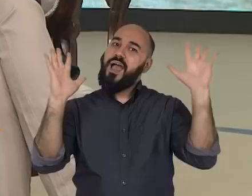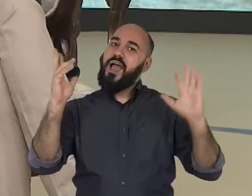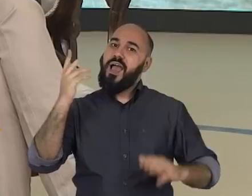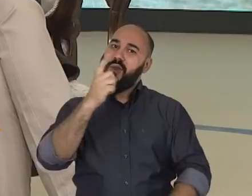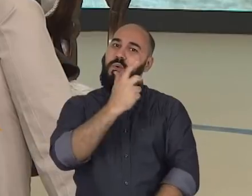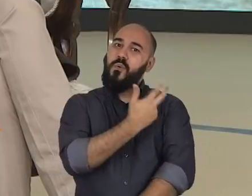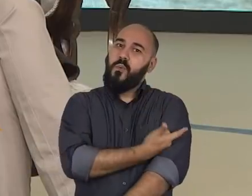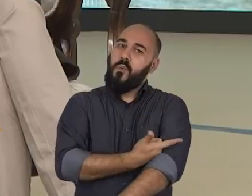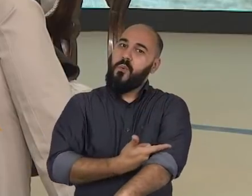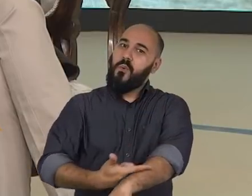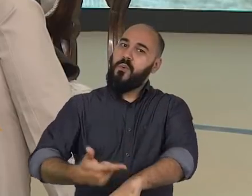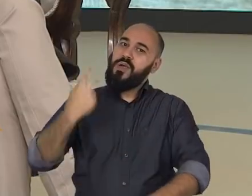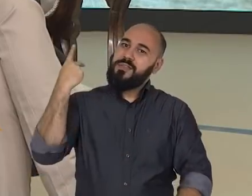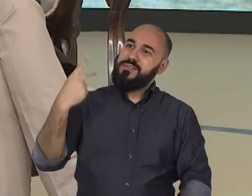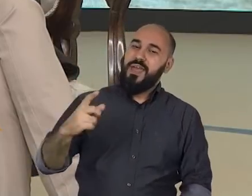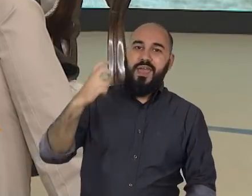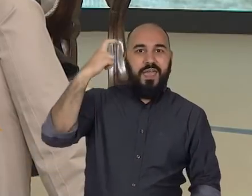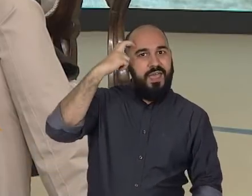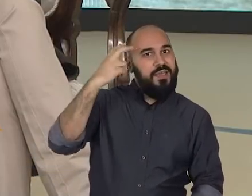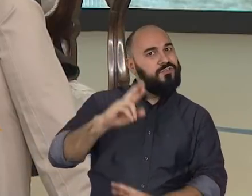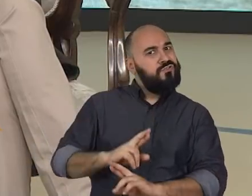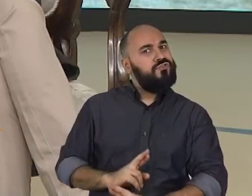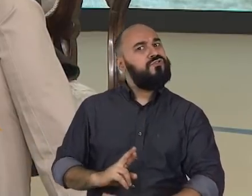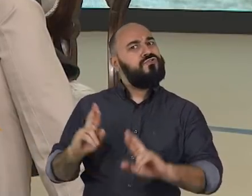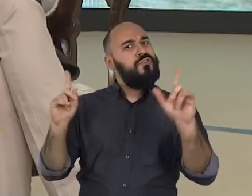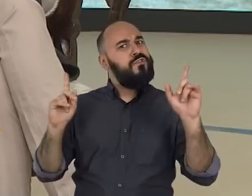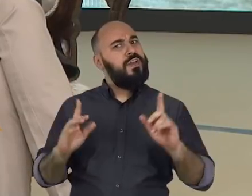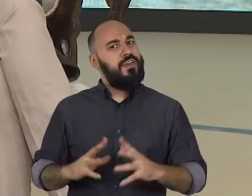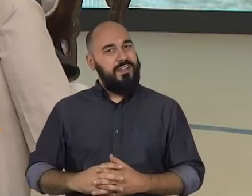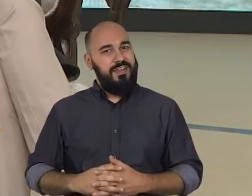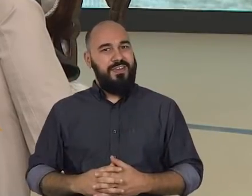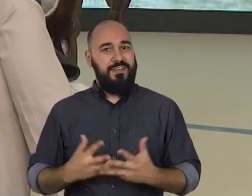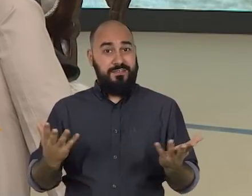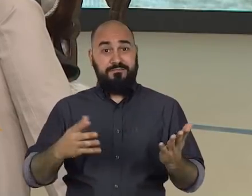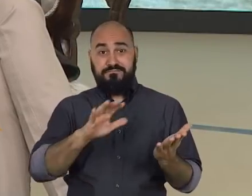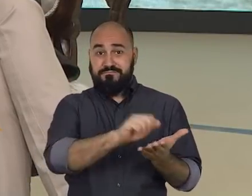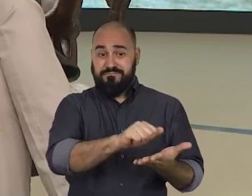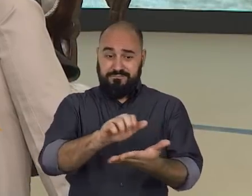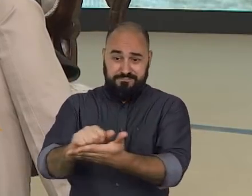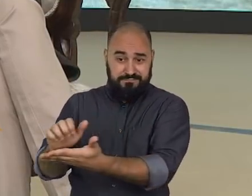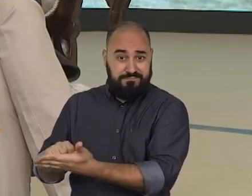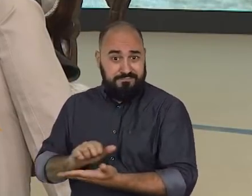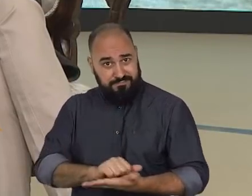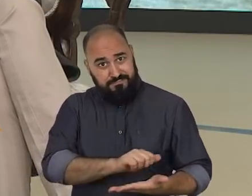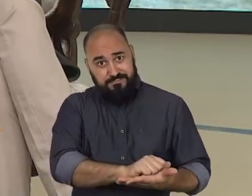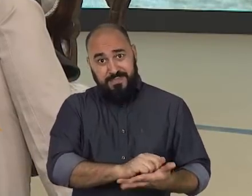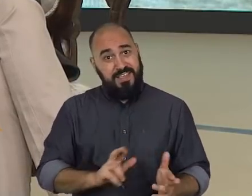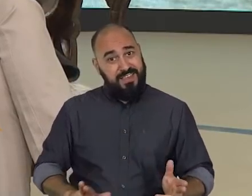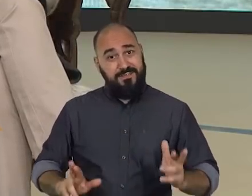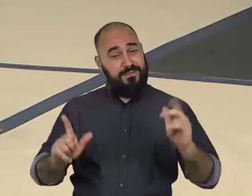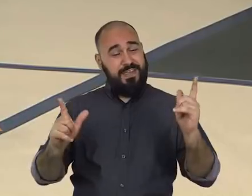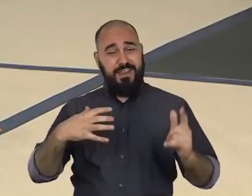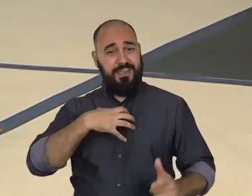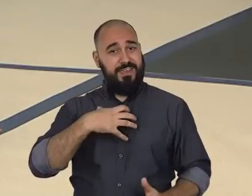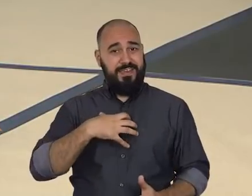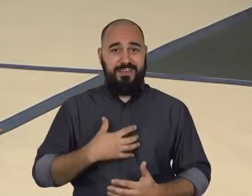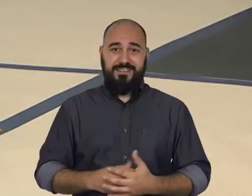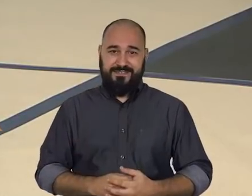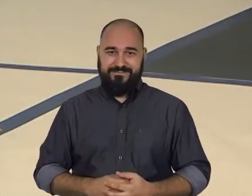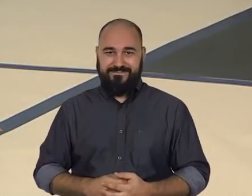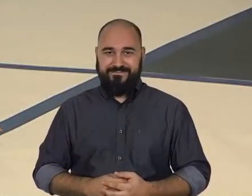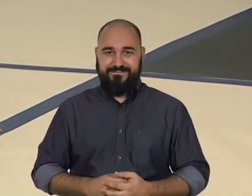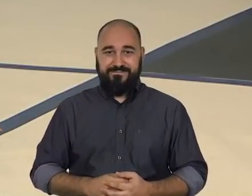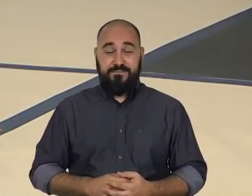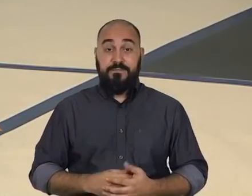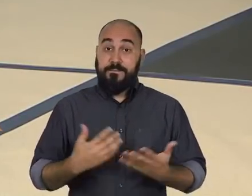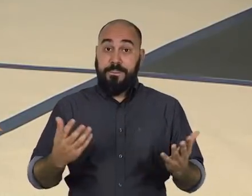a suposta ausência de menção do primeiro cerco nos documentos ou nos anais babilônicos. Há duas outras passagens